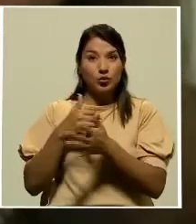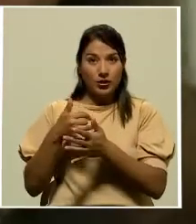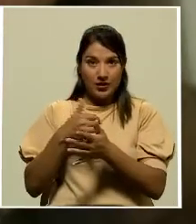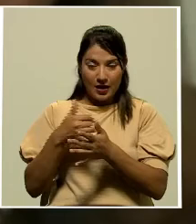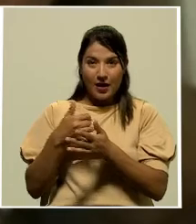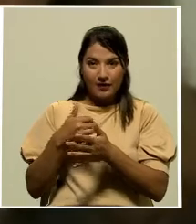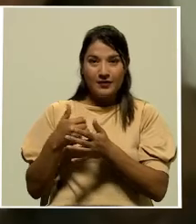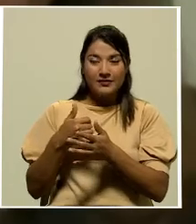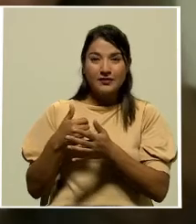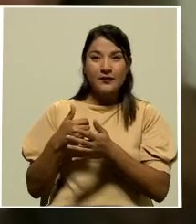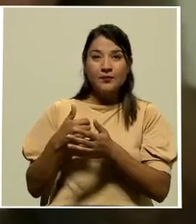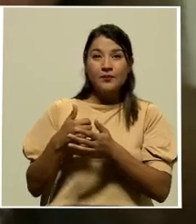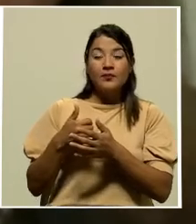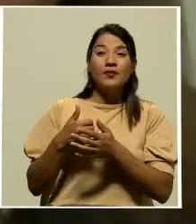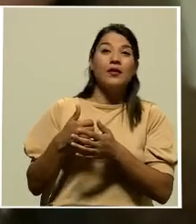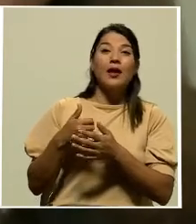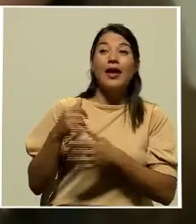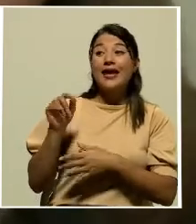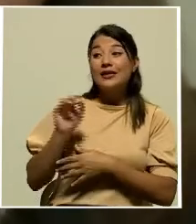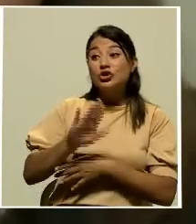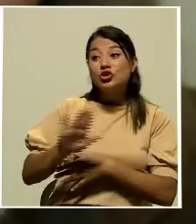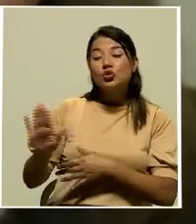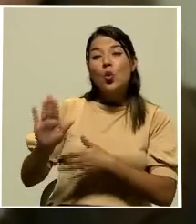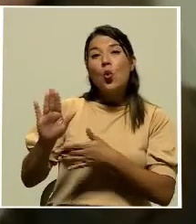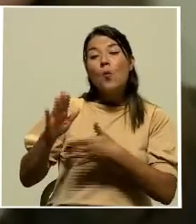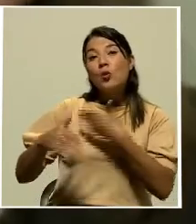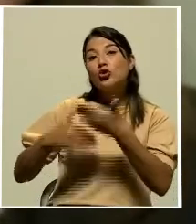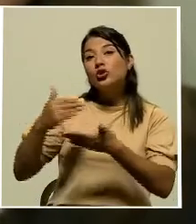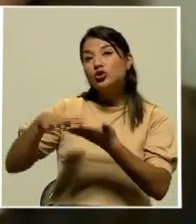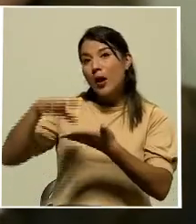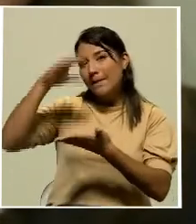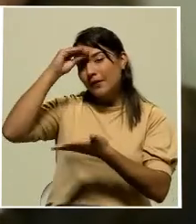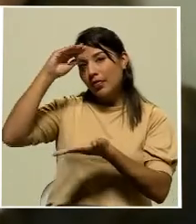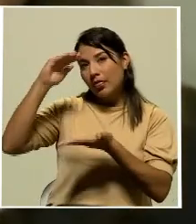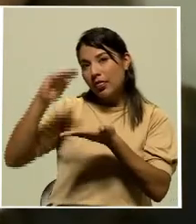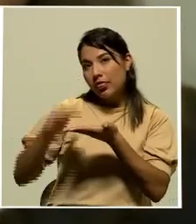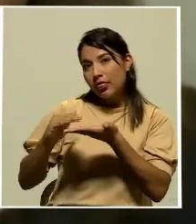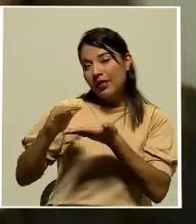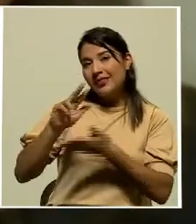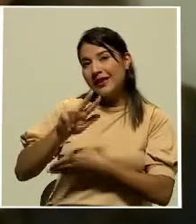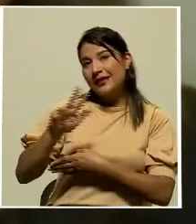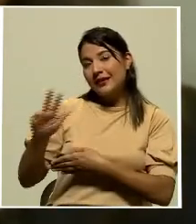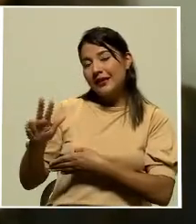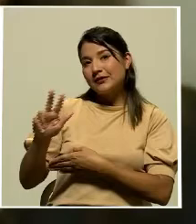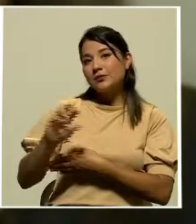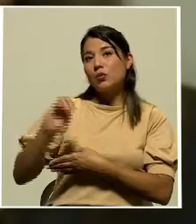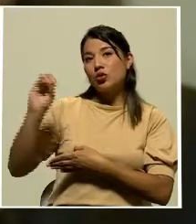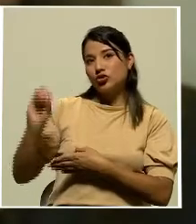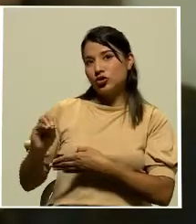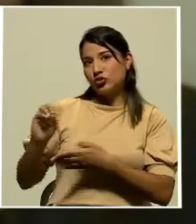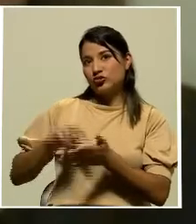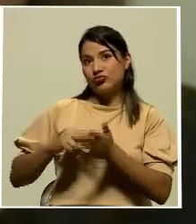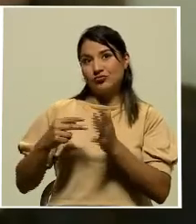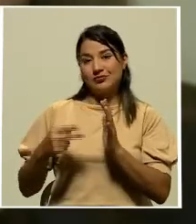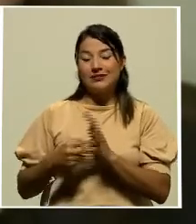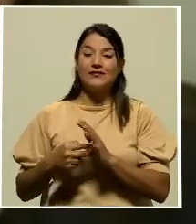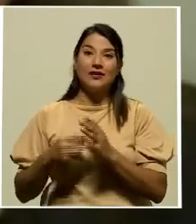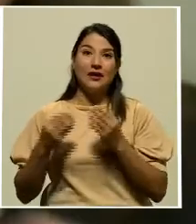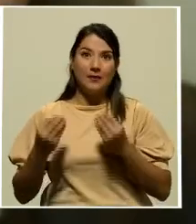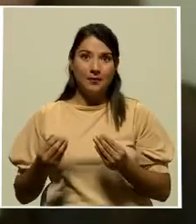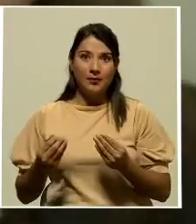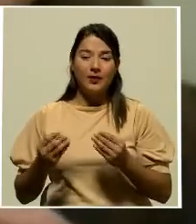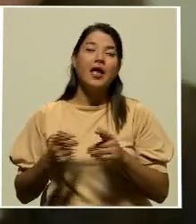o número de pontos que se reduziu em aprendizagem é 33 pontos, ou seja, 9%.